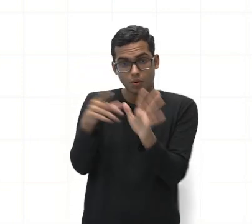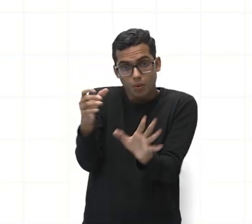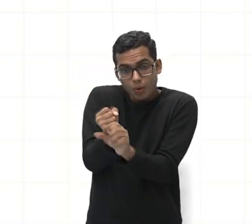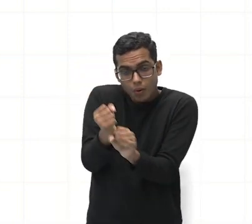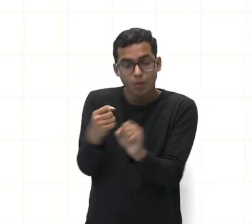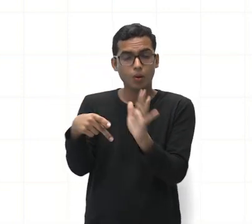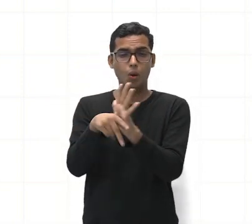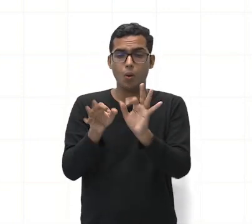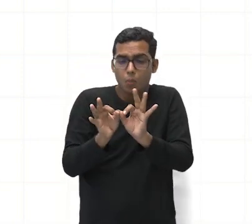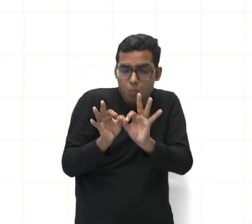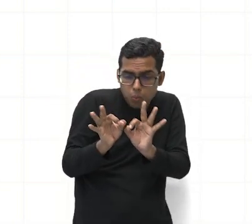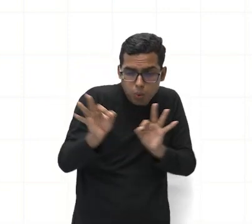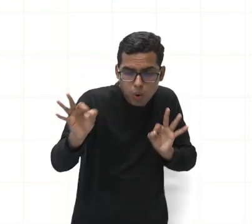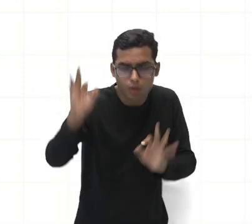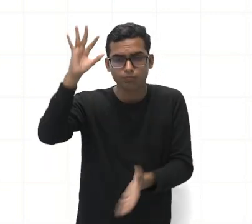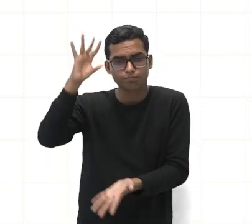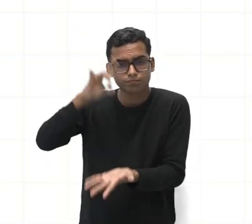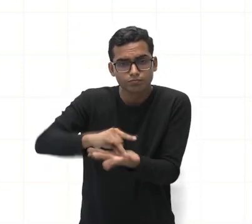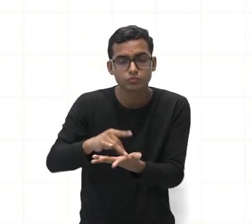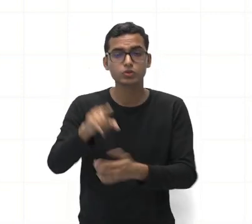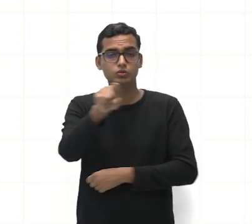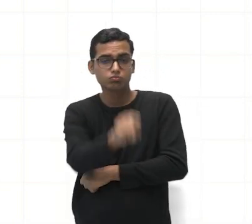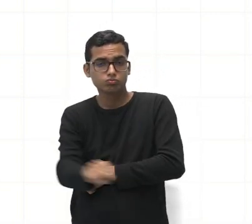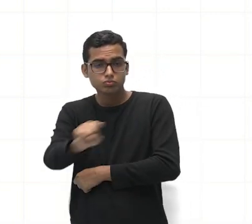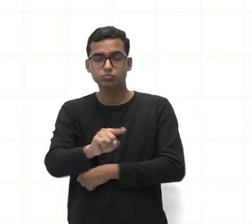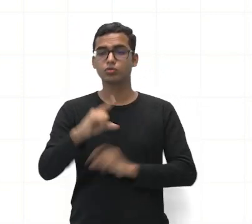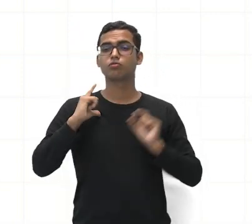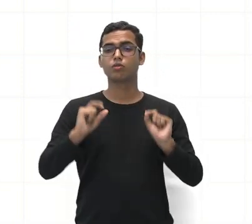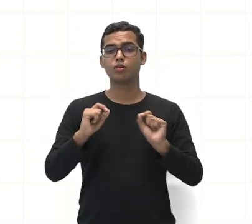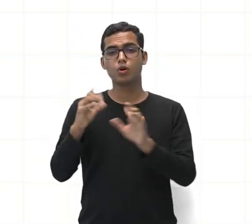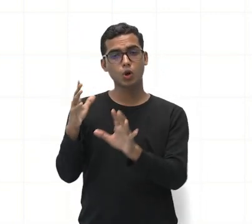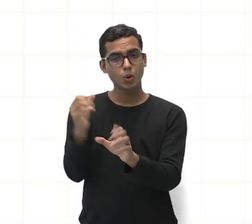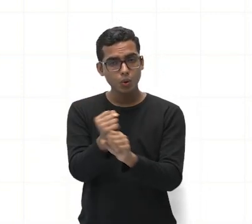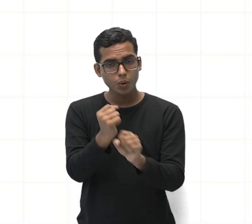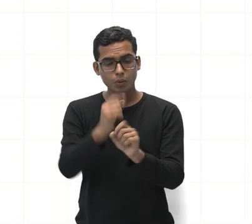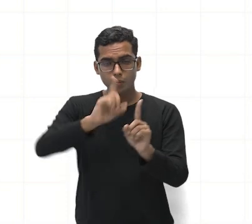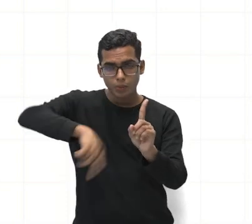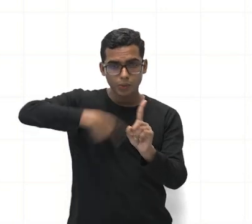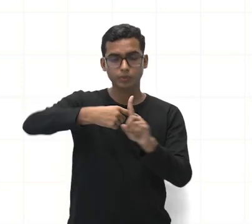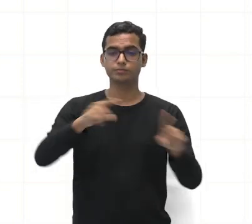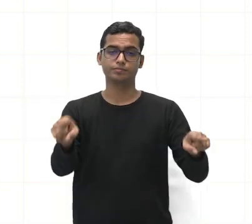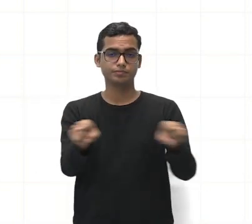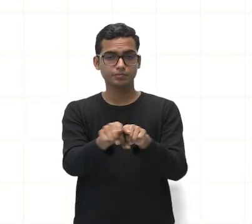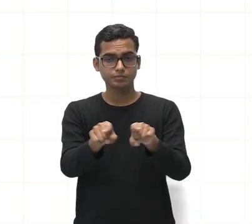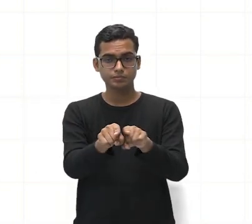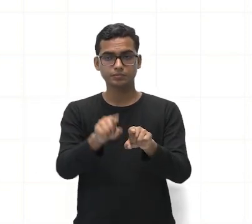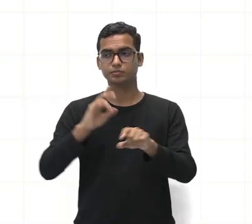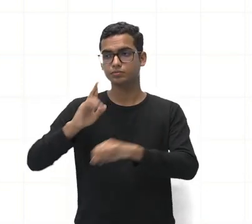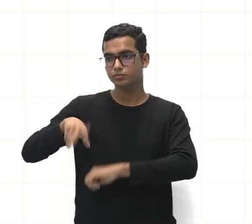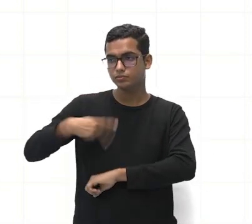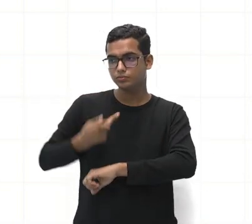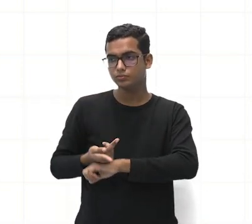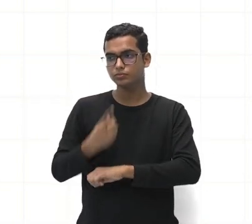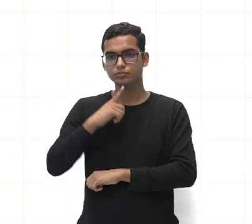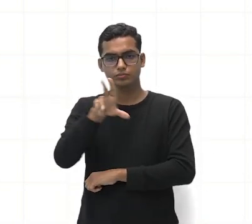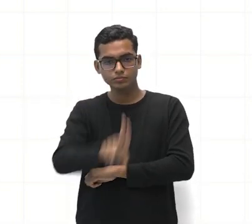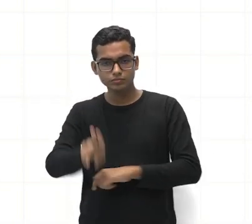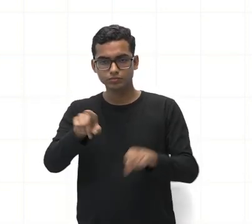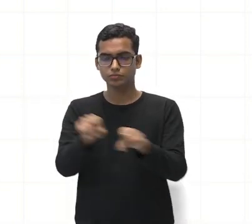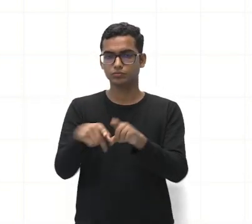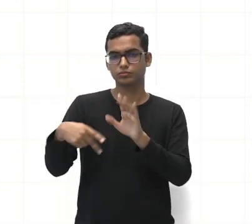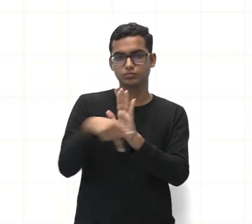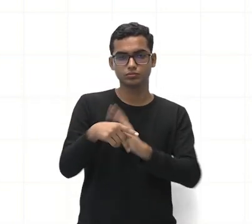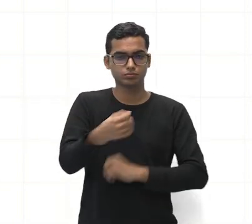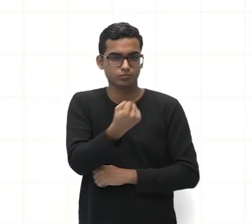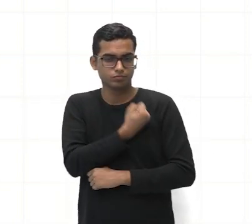a distância total, você vai fazer uma soma e, em especial, você vai escrever os números decimais,